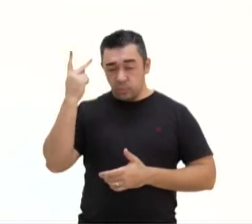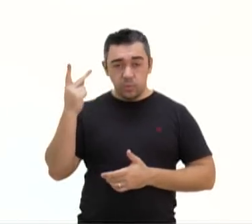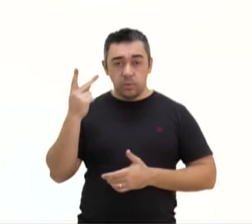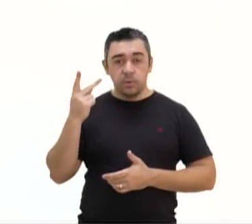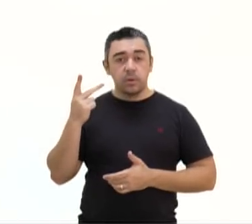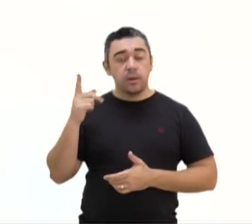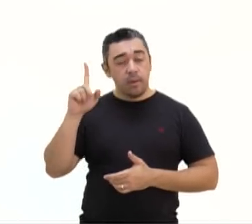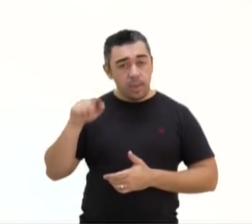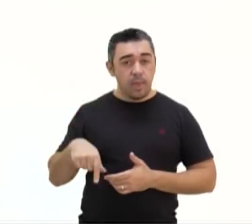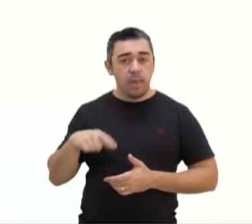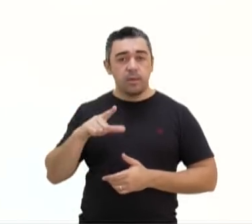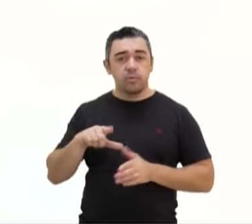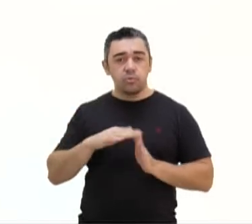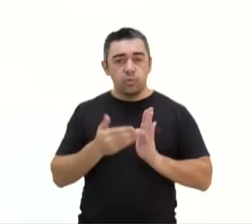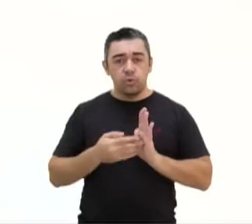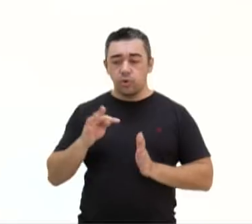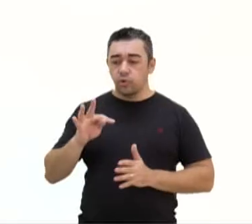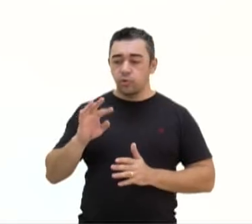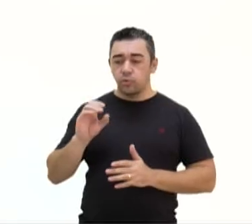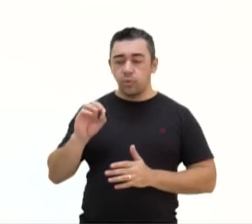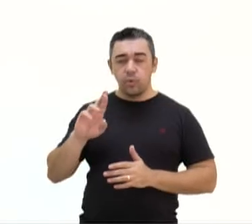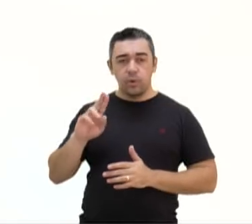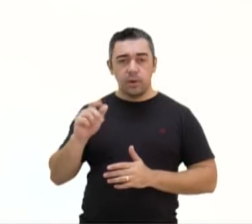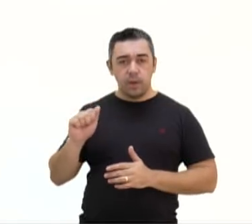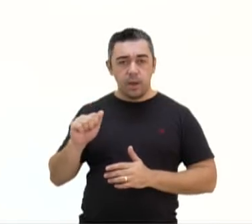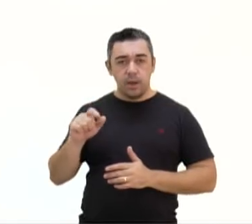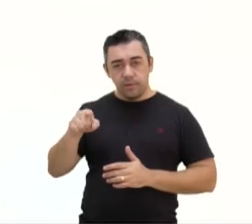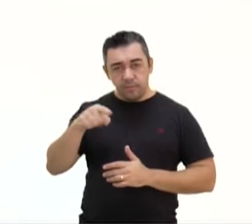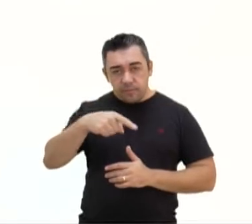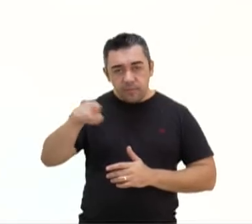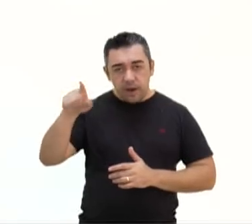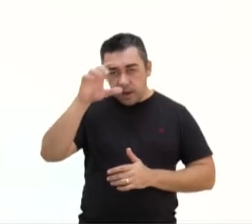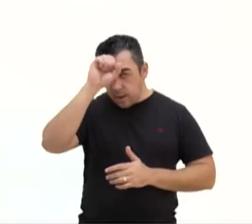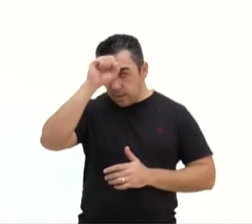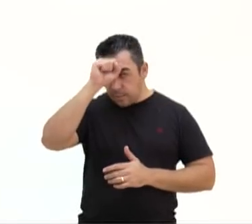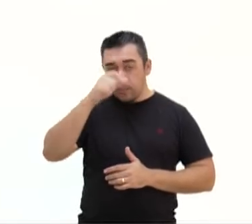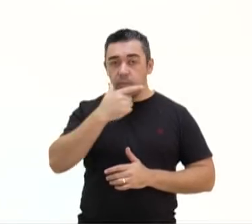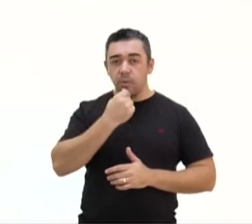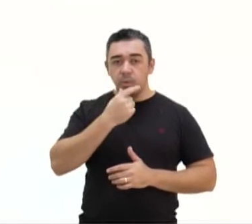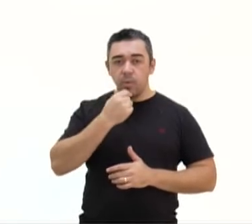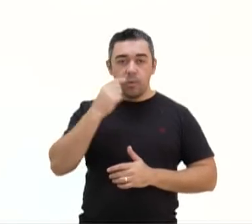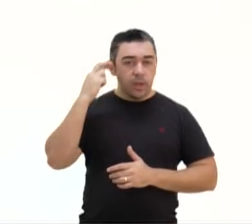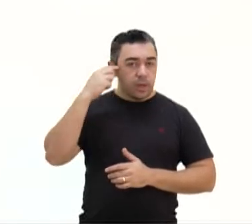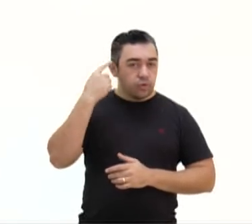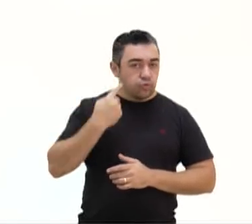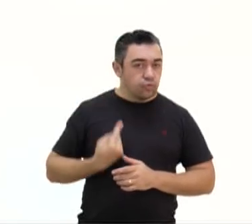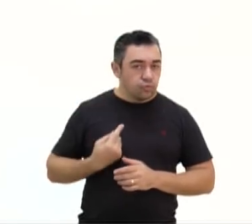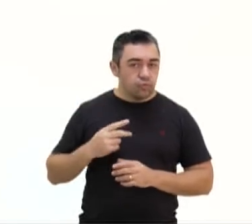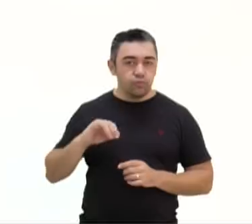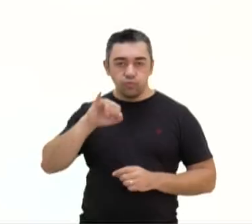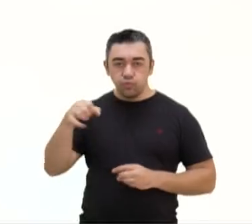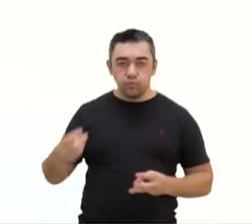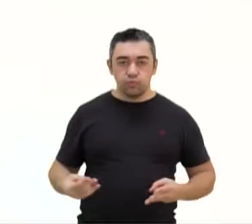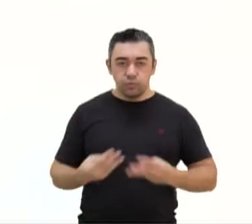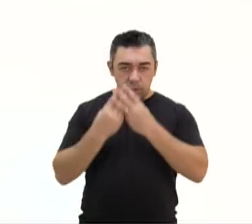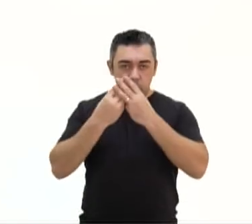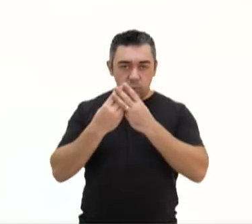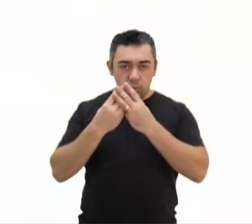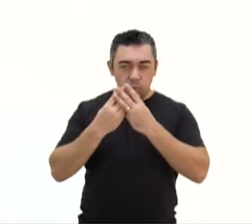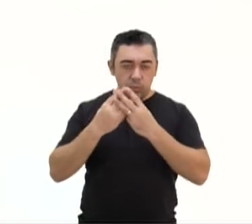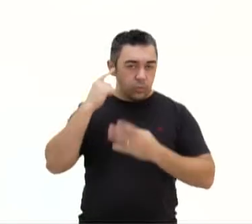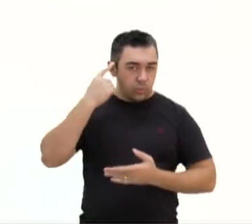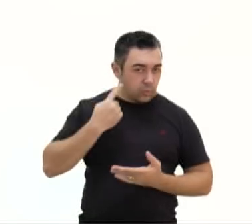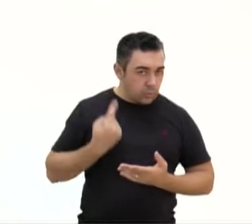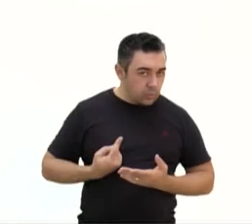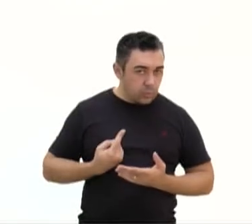Isto é toda a Torá. Vai e aprende-a. Hillel Talmud Sabat. Então, no Torá do judaísmo, ele